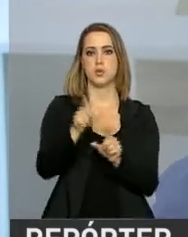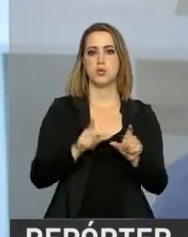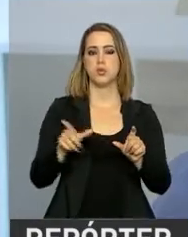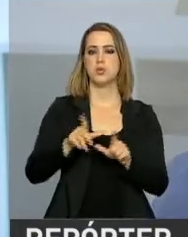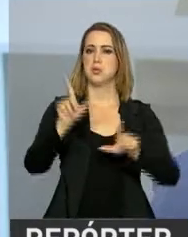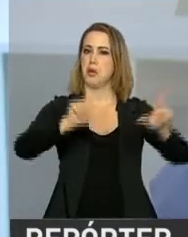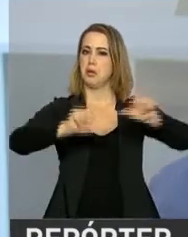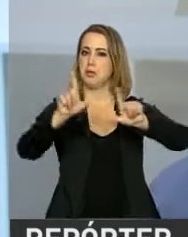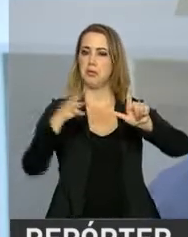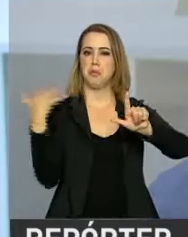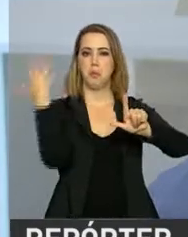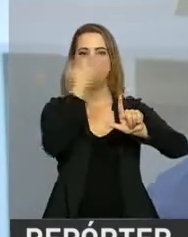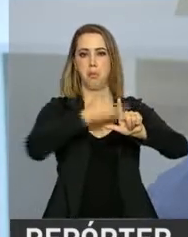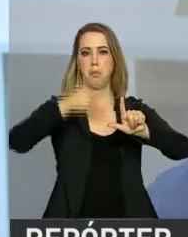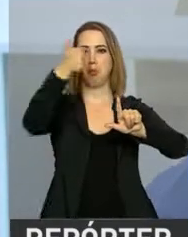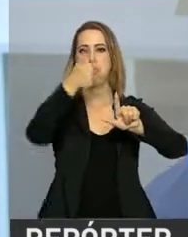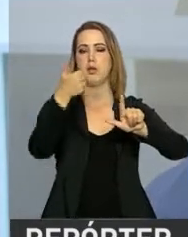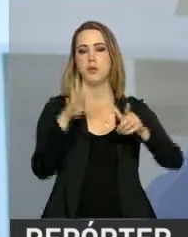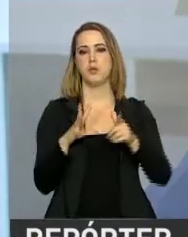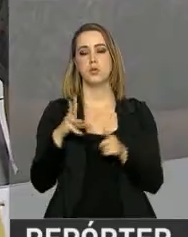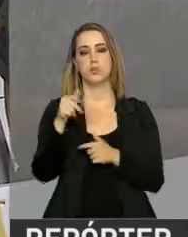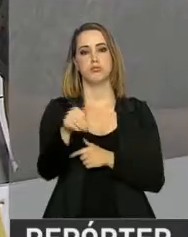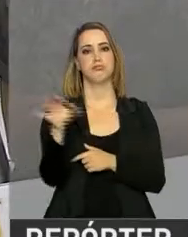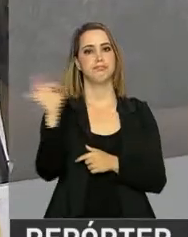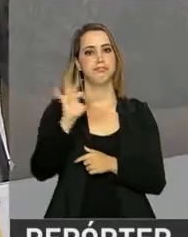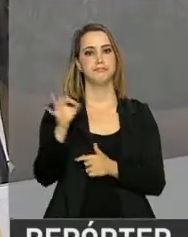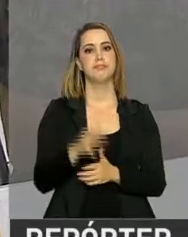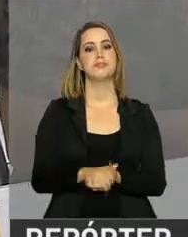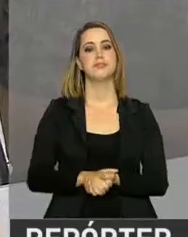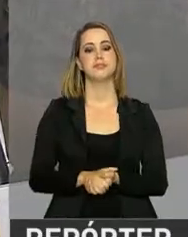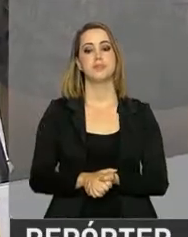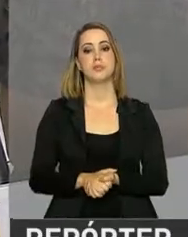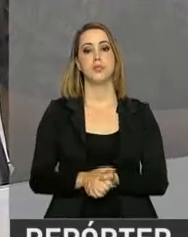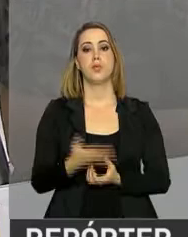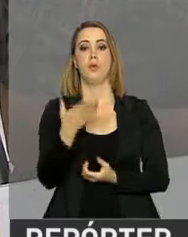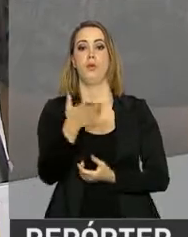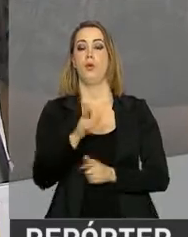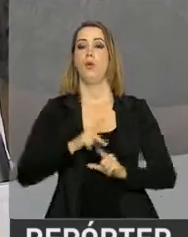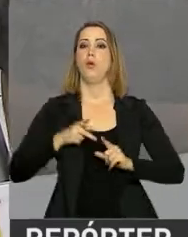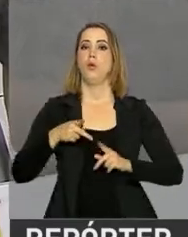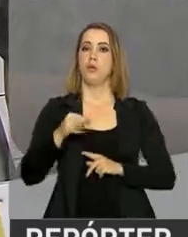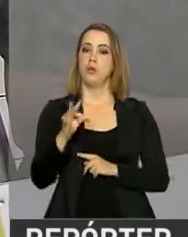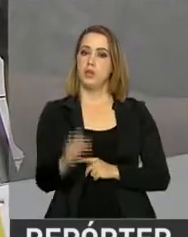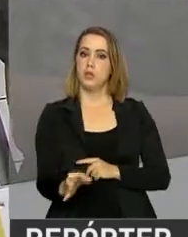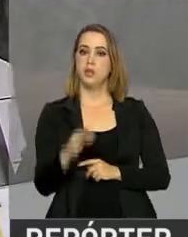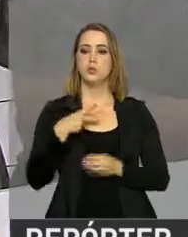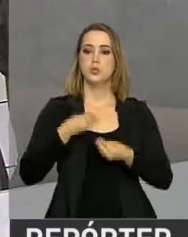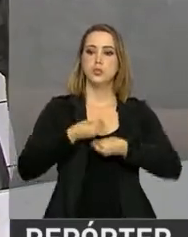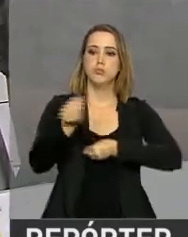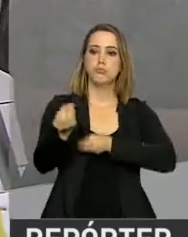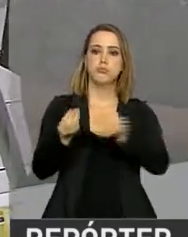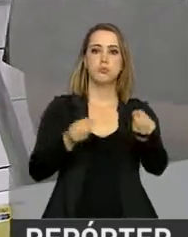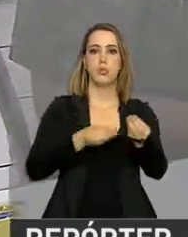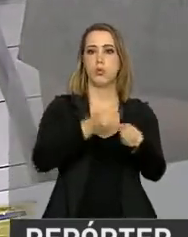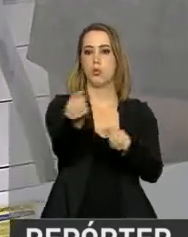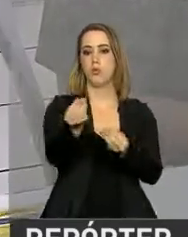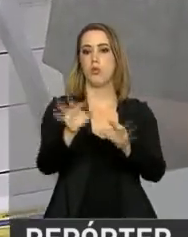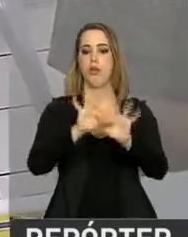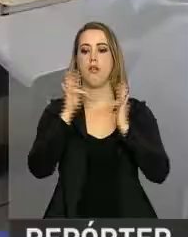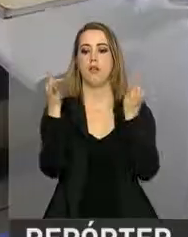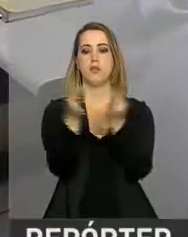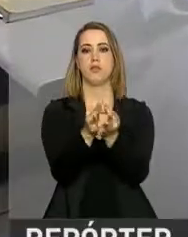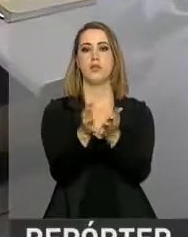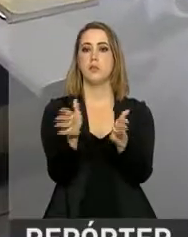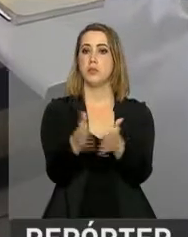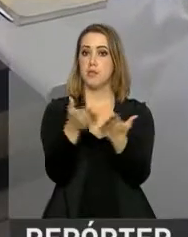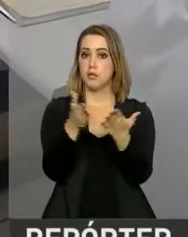antena, televisão velha ou nova, tudo pega zero. Os conversores vão continuar sendo distribuídos para famílias de baixa renda do Distrito Federal e